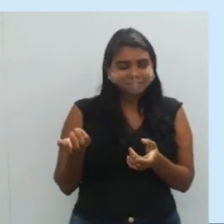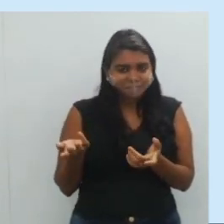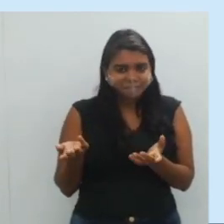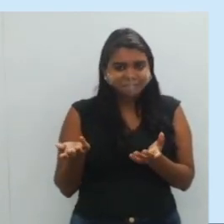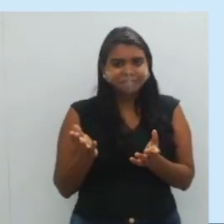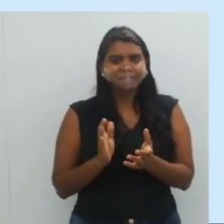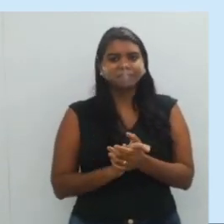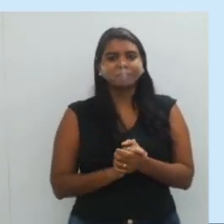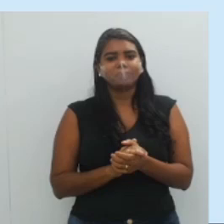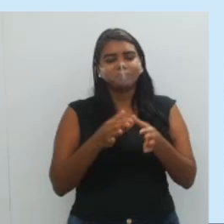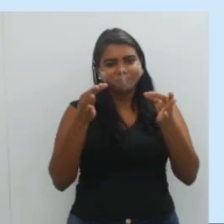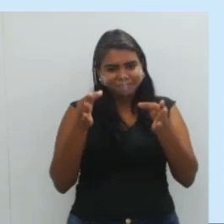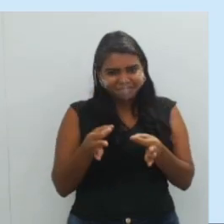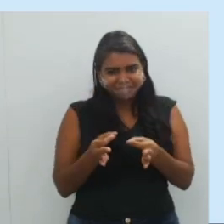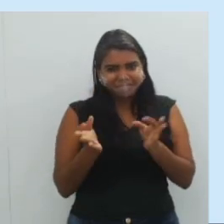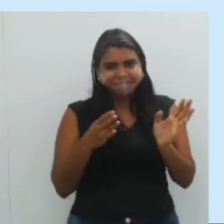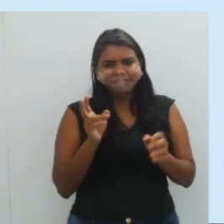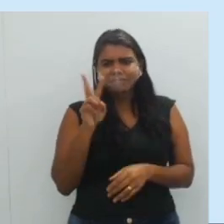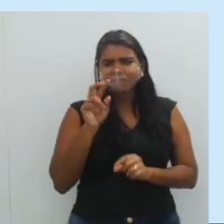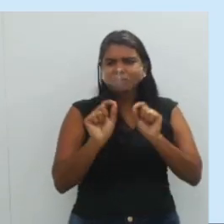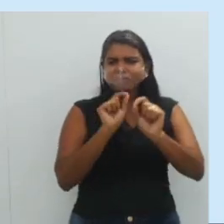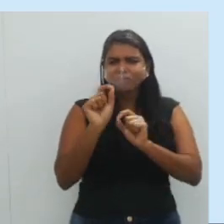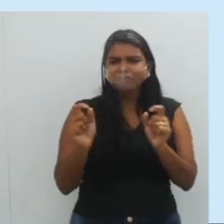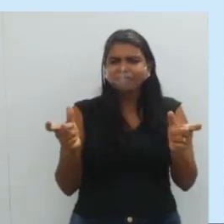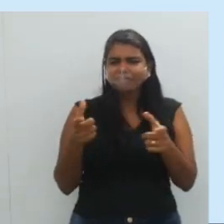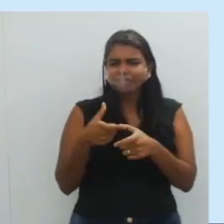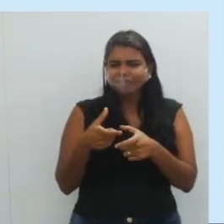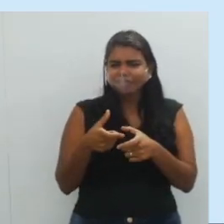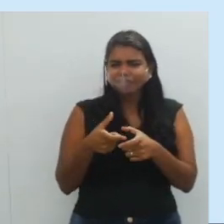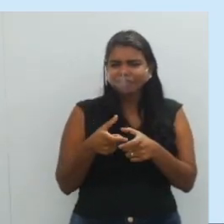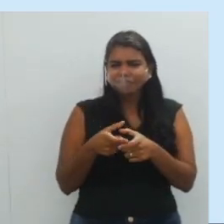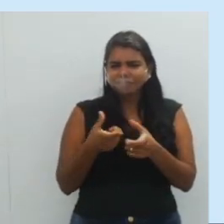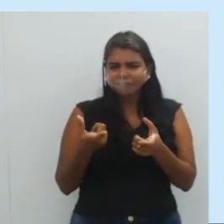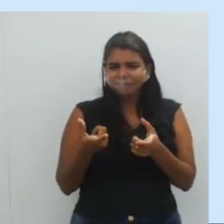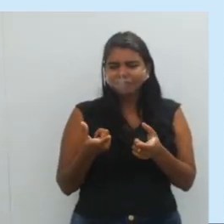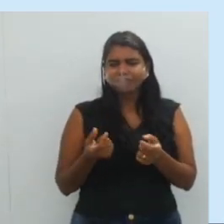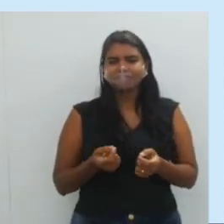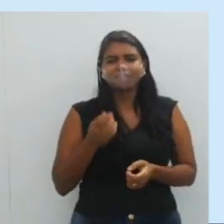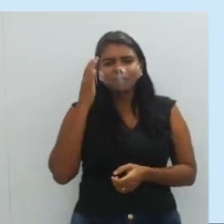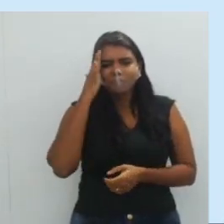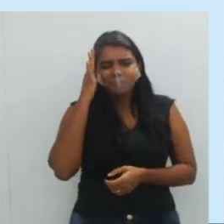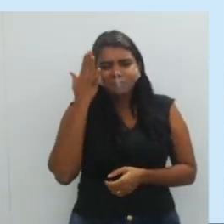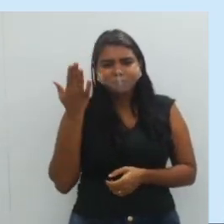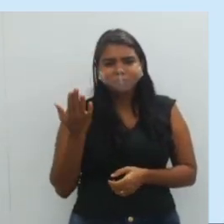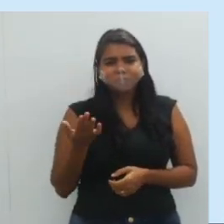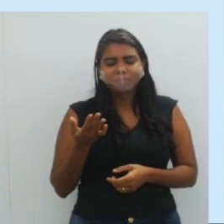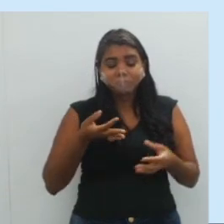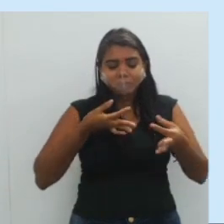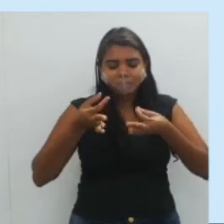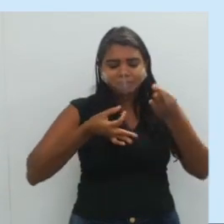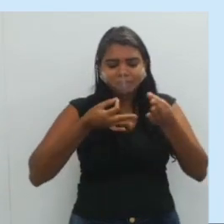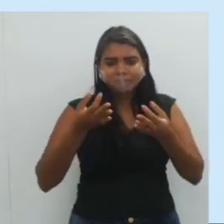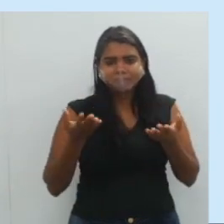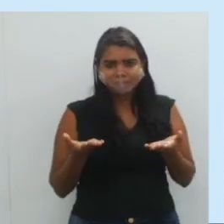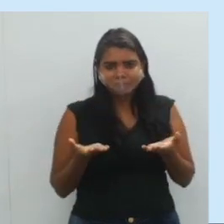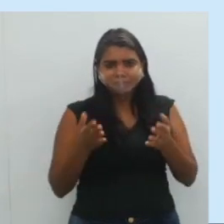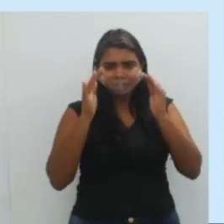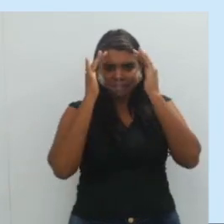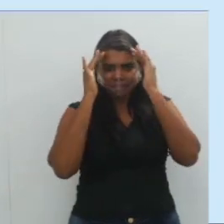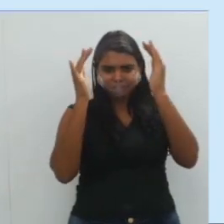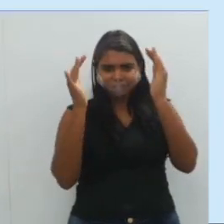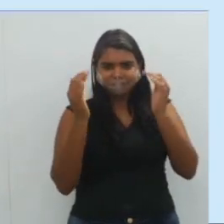enquanto quantidade, certo? Então vamos ver o que é minoria. Vamos despertar, vamos entender um pouco, vamos discutir